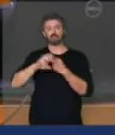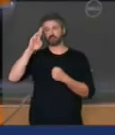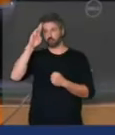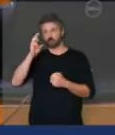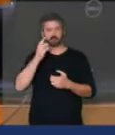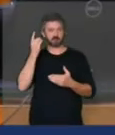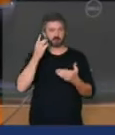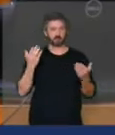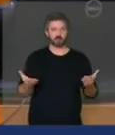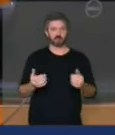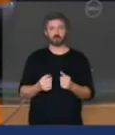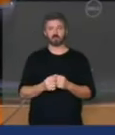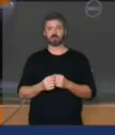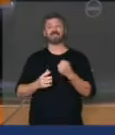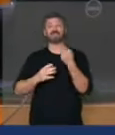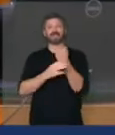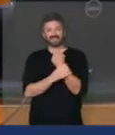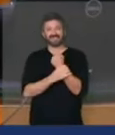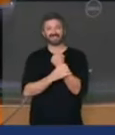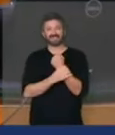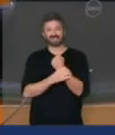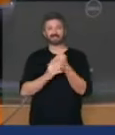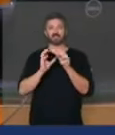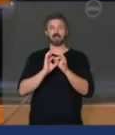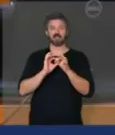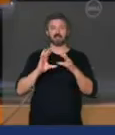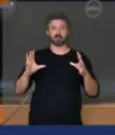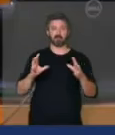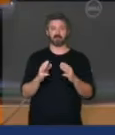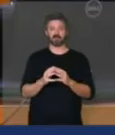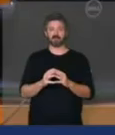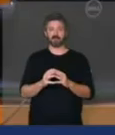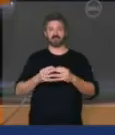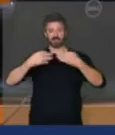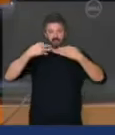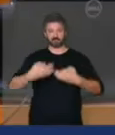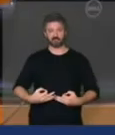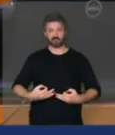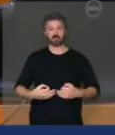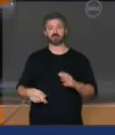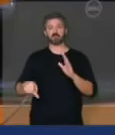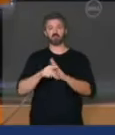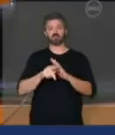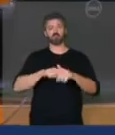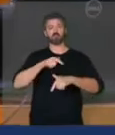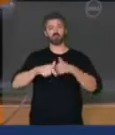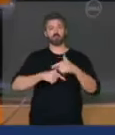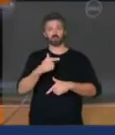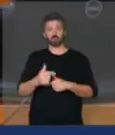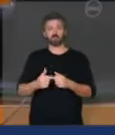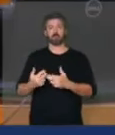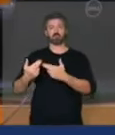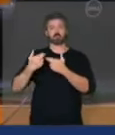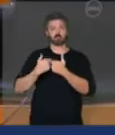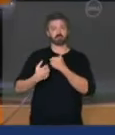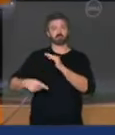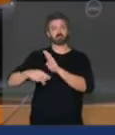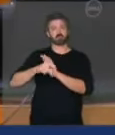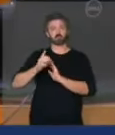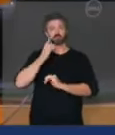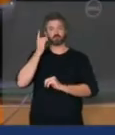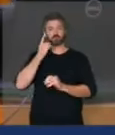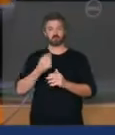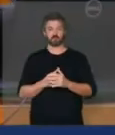senhores, a garantir a liberdade, a dignidade do exercício do mandato